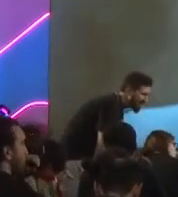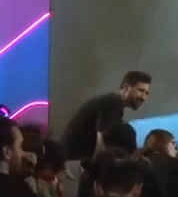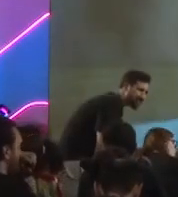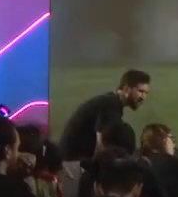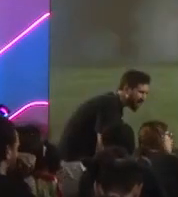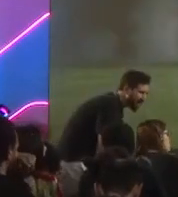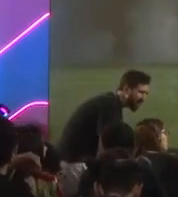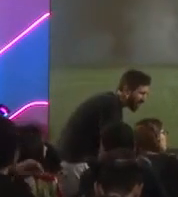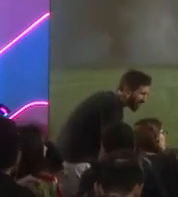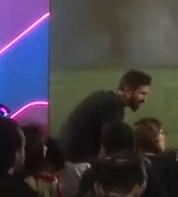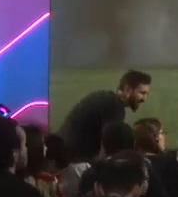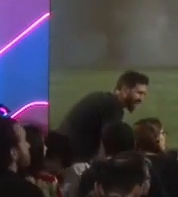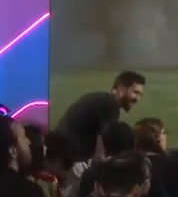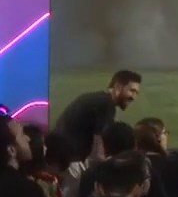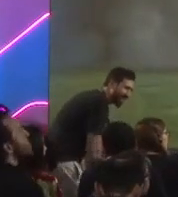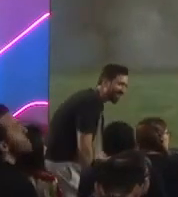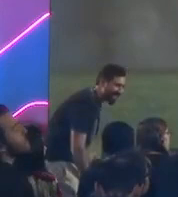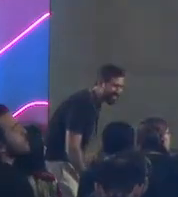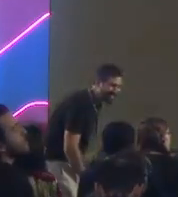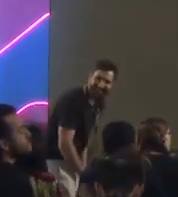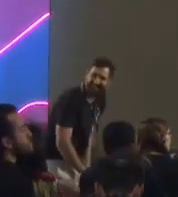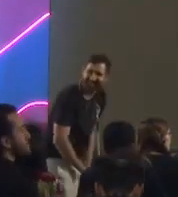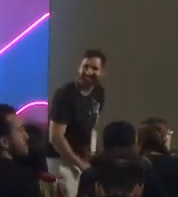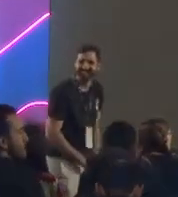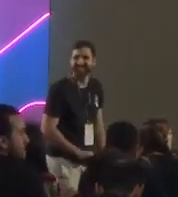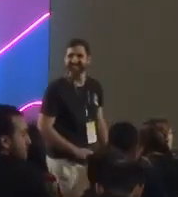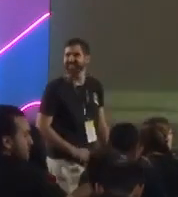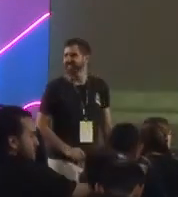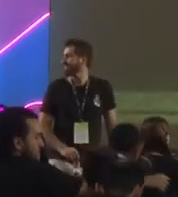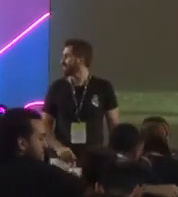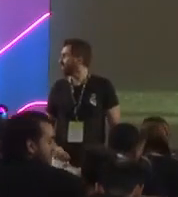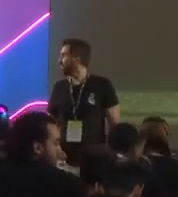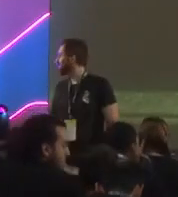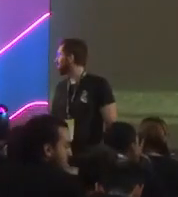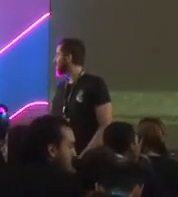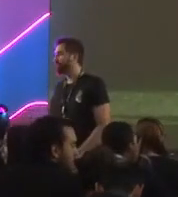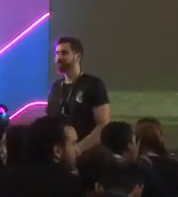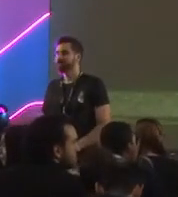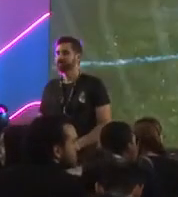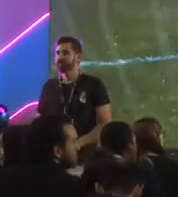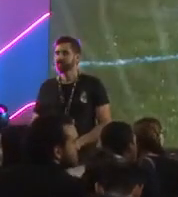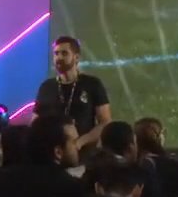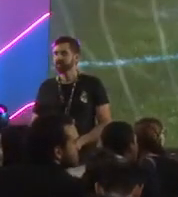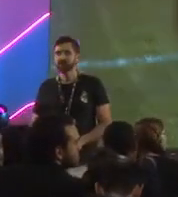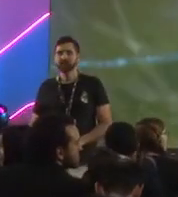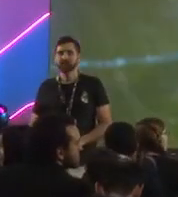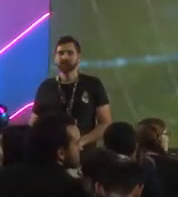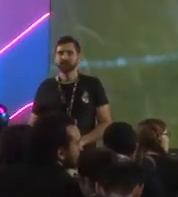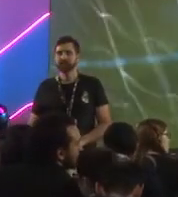comigo? Jamais, Ana Frank. Eu te amo. Jamais estarei bravo com você.